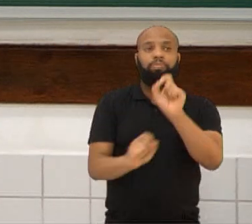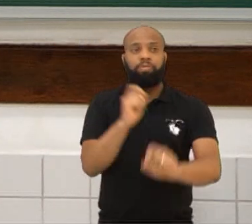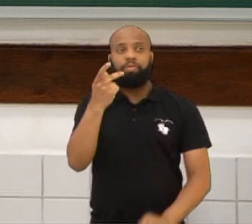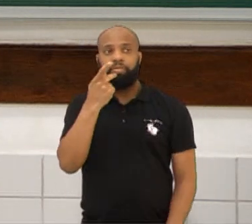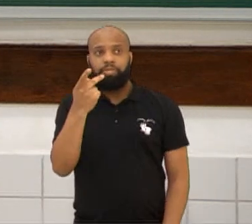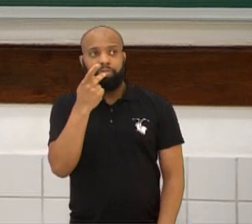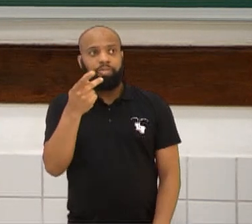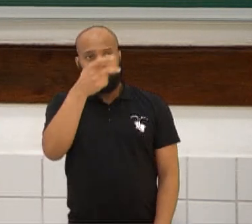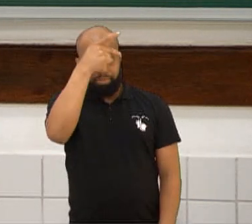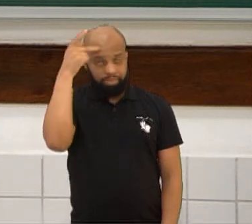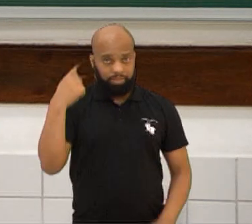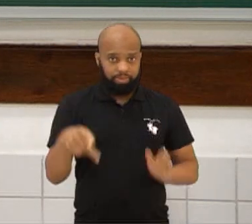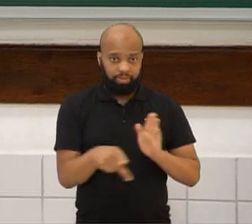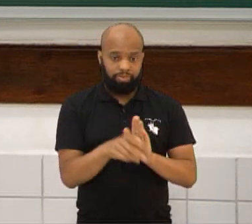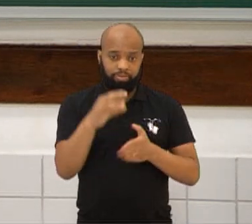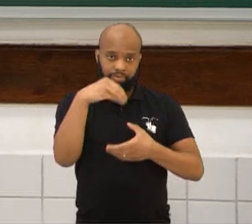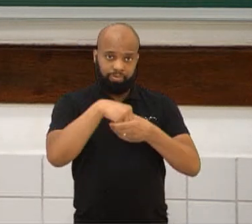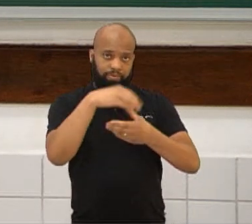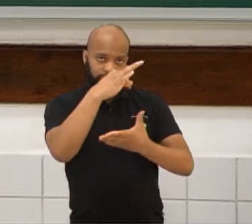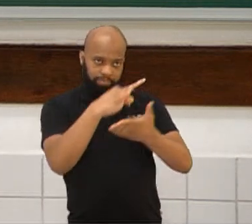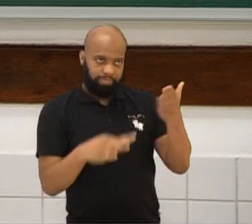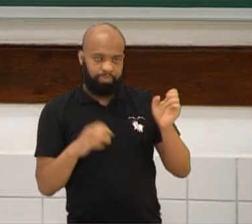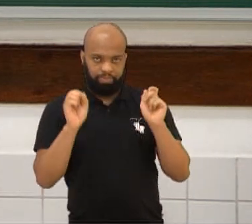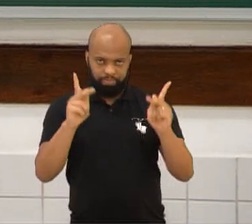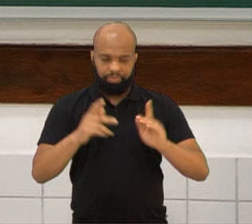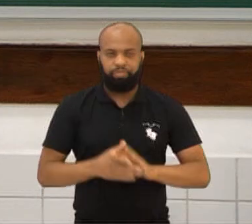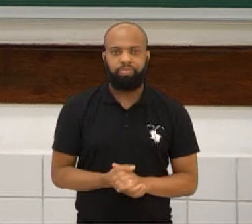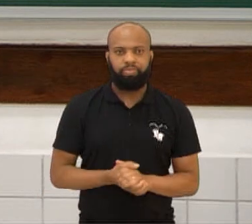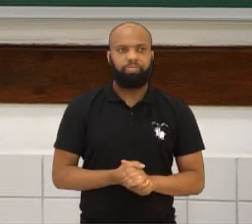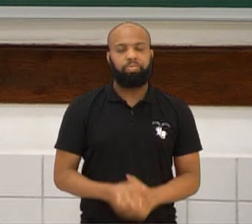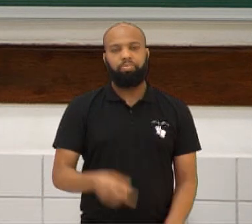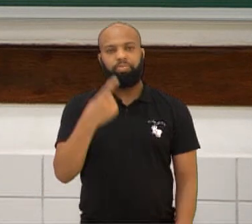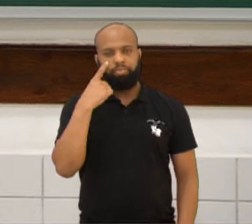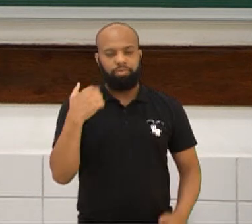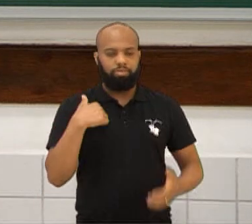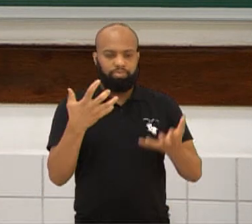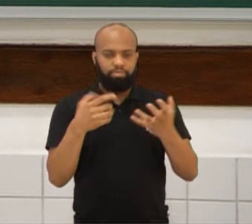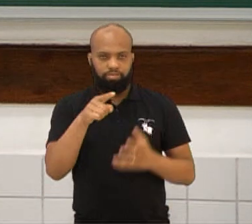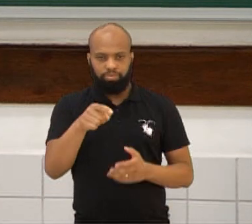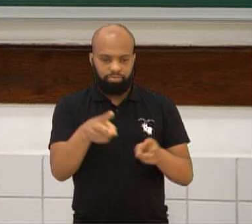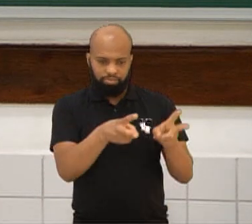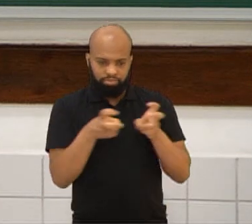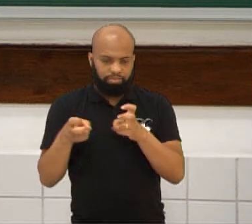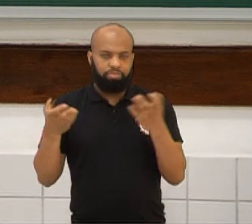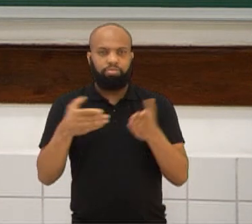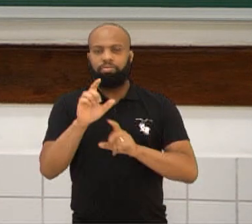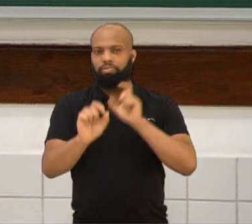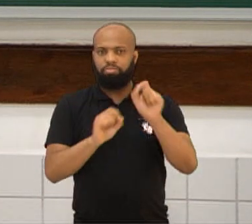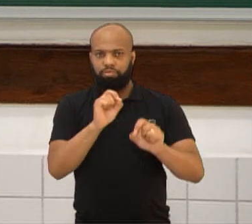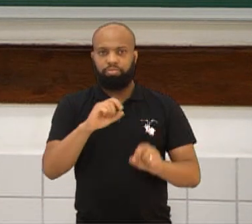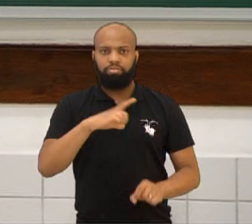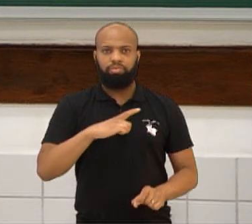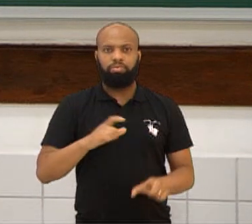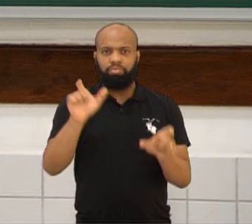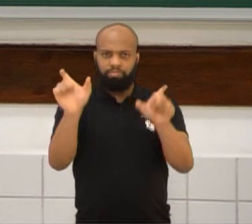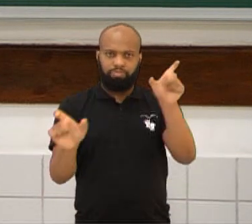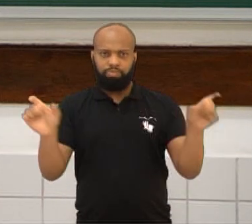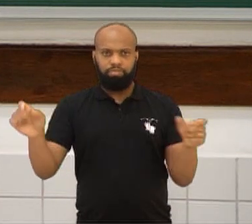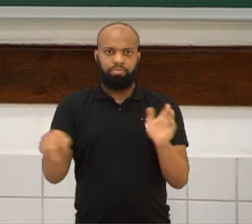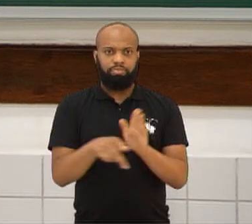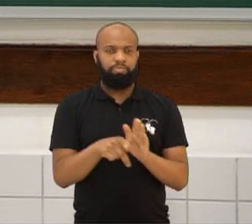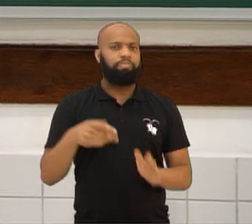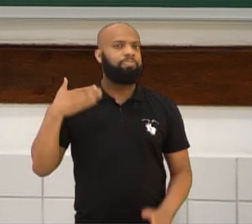das pessoas do texto, ok? Então, eu quero que você observe aqui. As pessoas